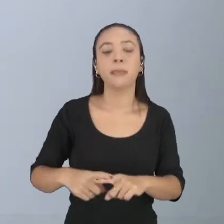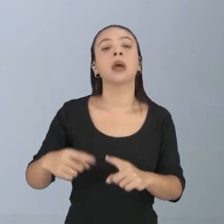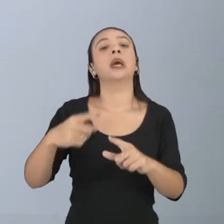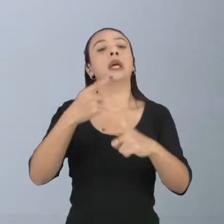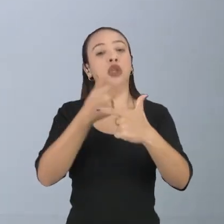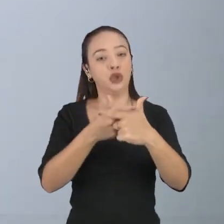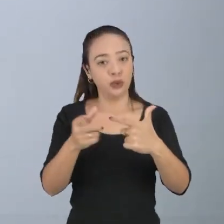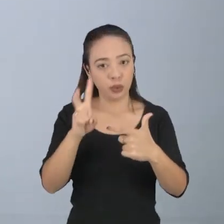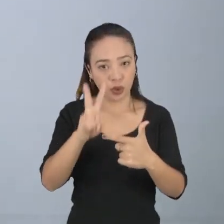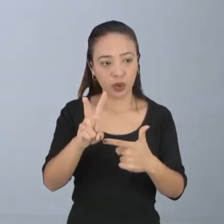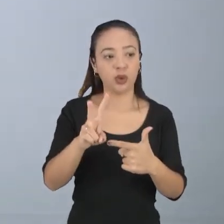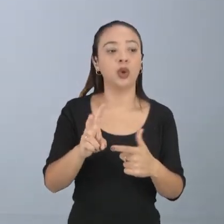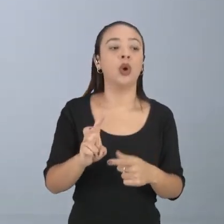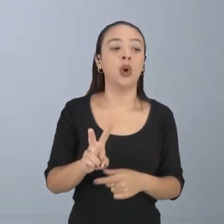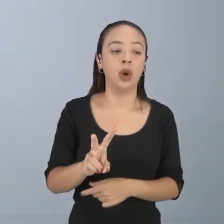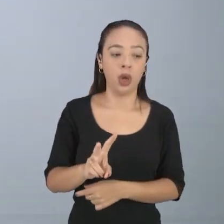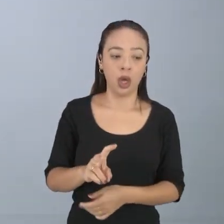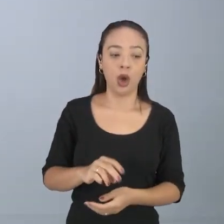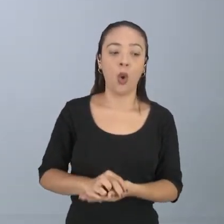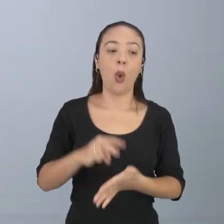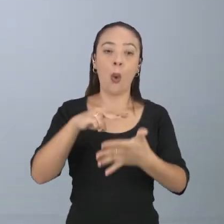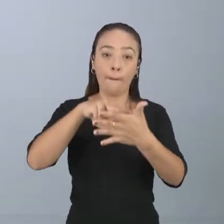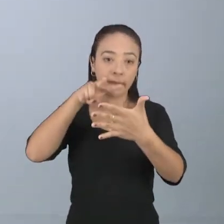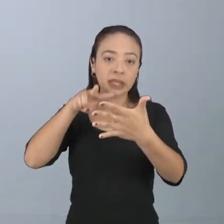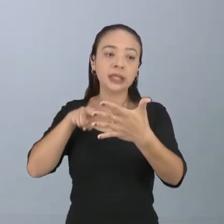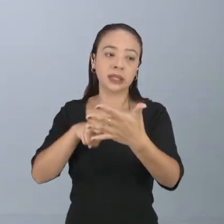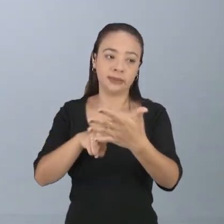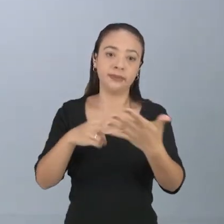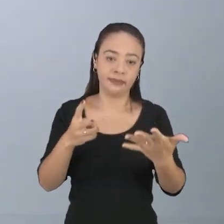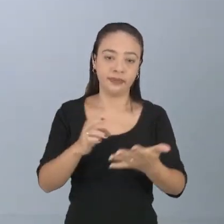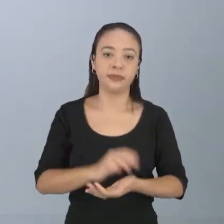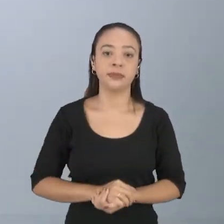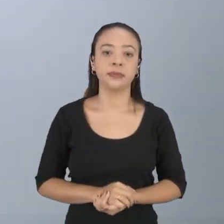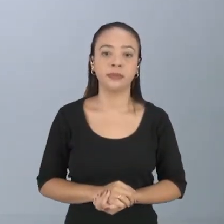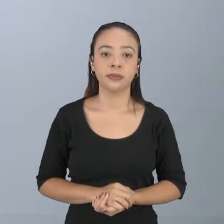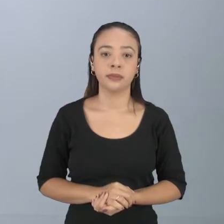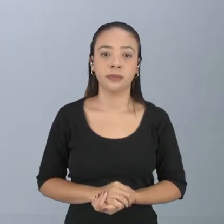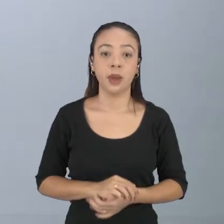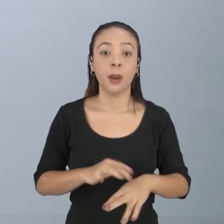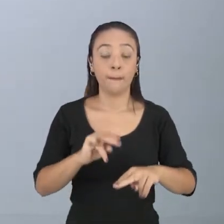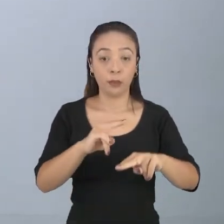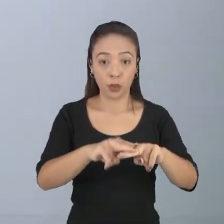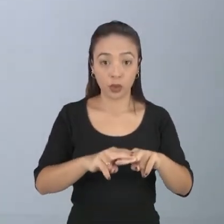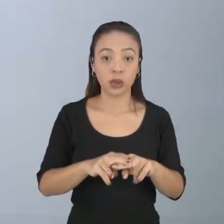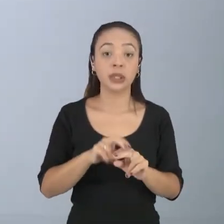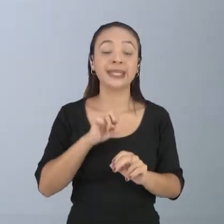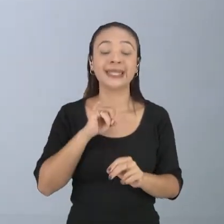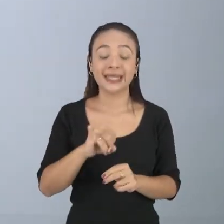prisma também. Ou seja, isso, claro, eu mantendo a altura constante.